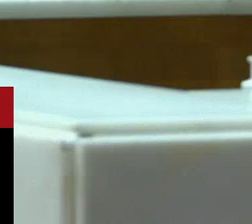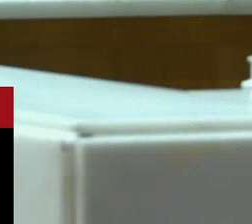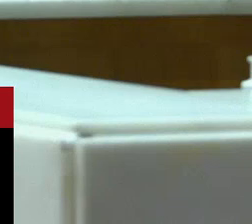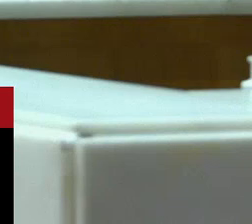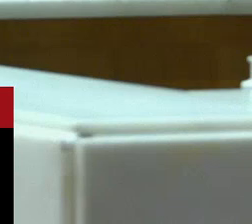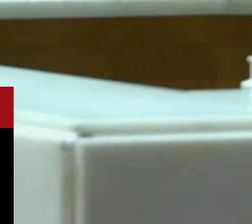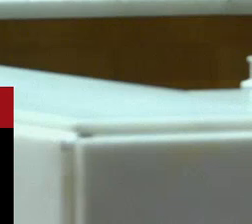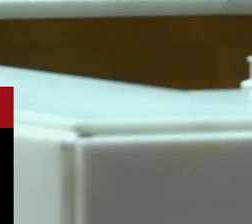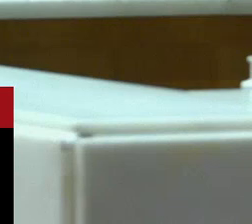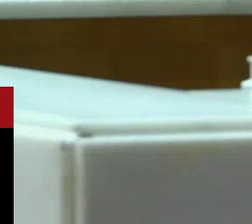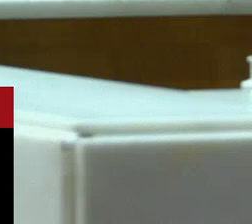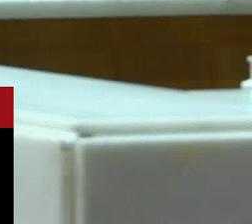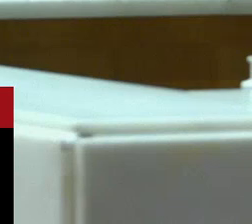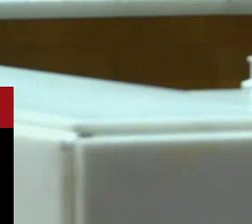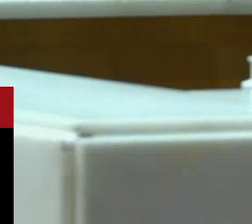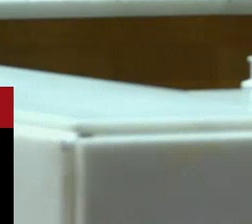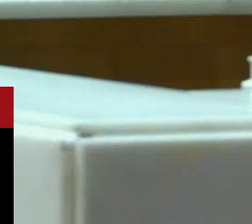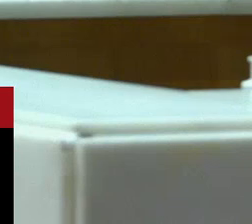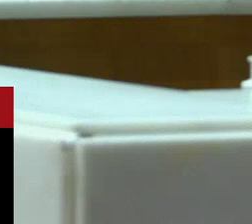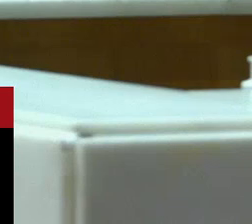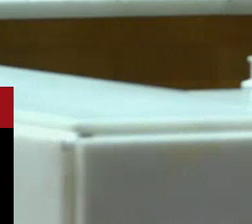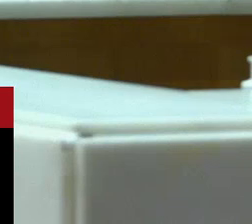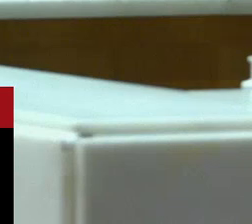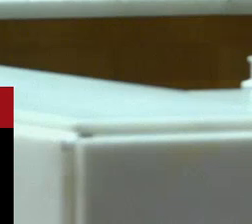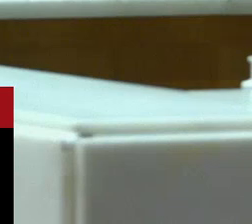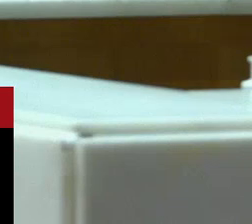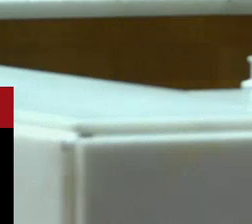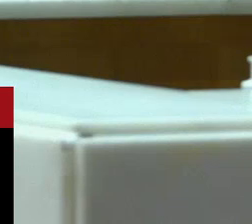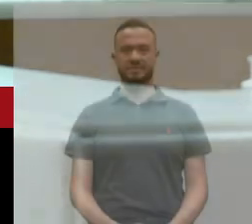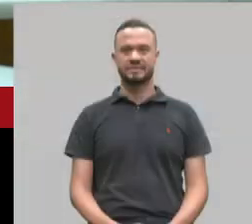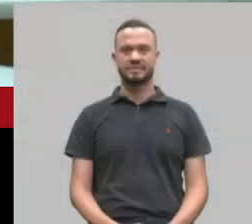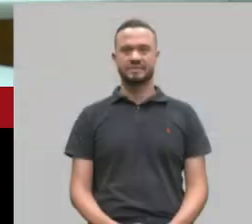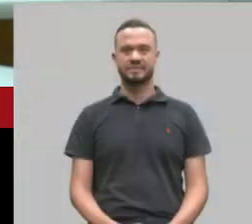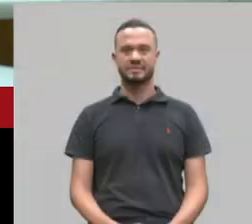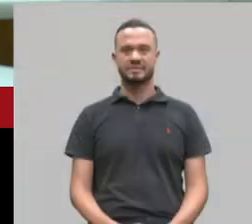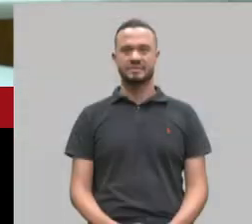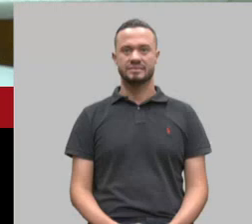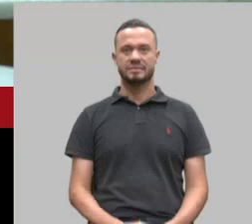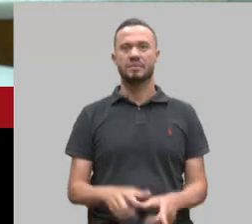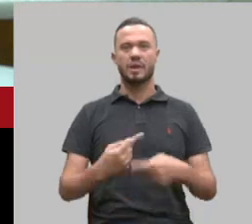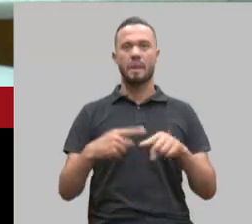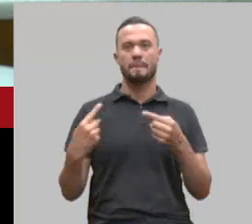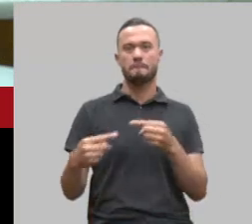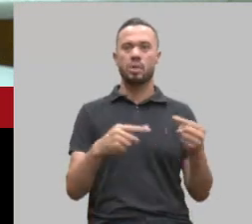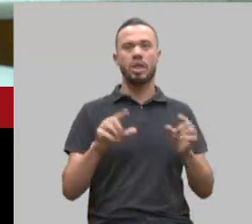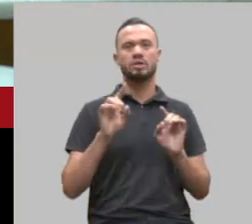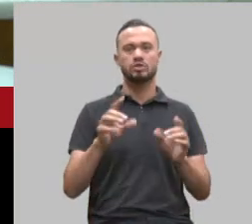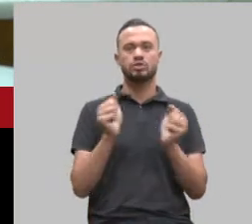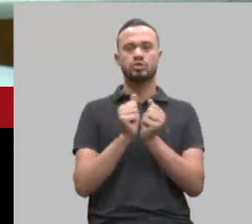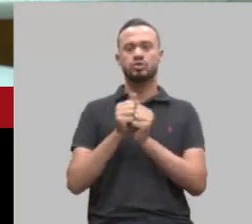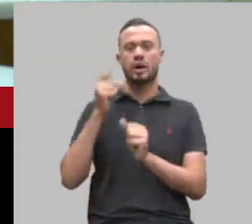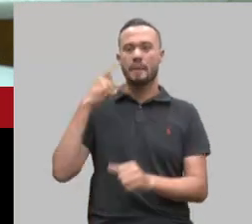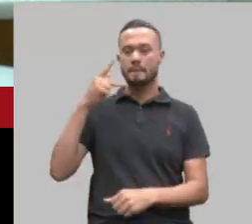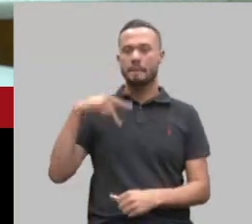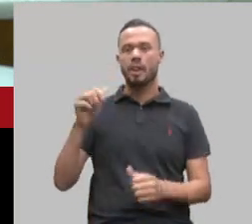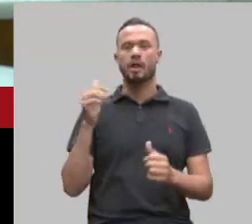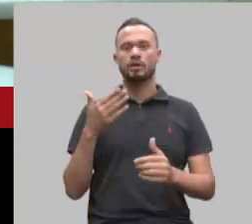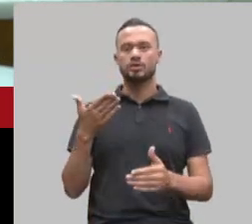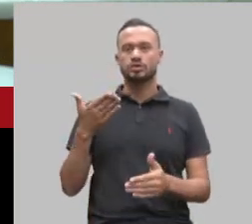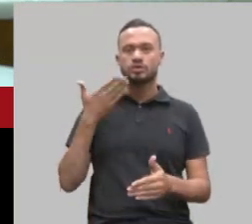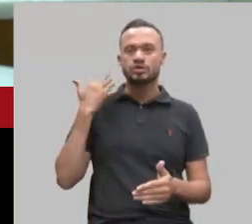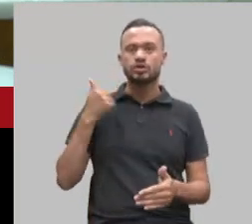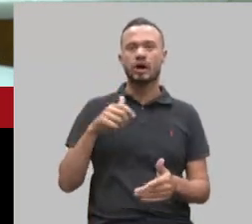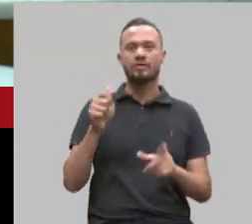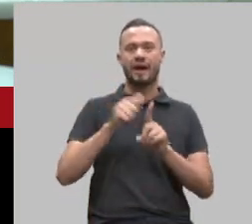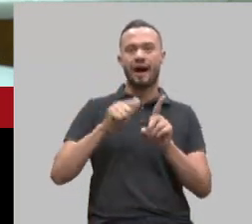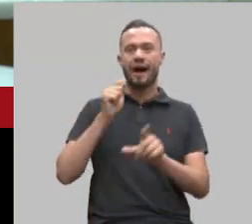transformar as nossas vidas de forma efetiva porque política não se faz somente com Parlamento jovem funcionando de Abril a Setembro e de fato